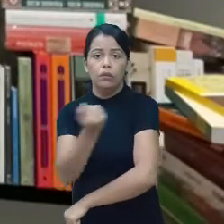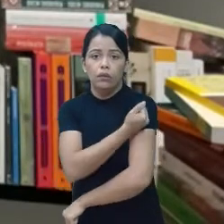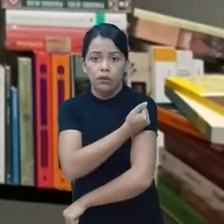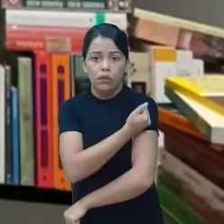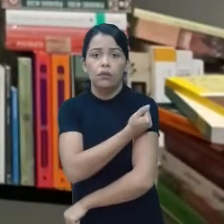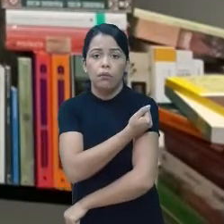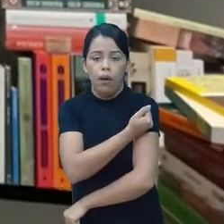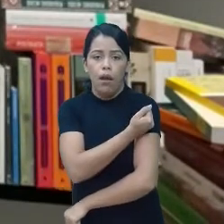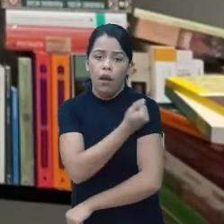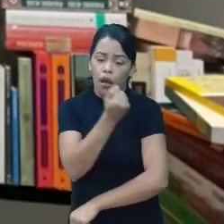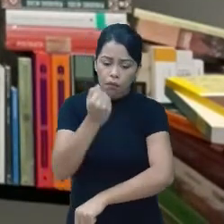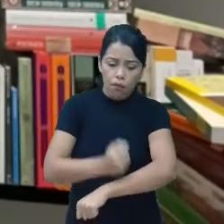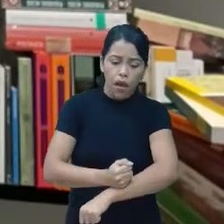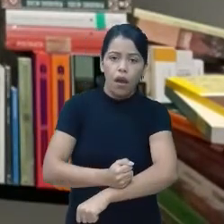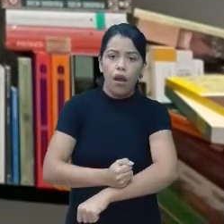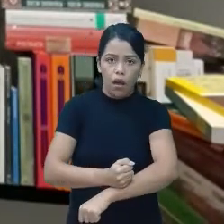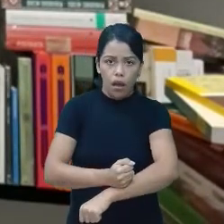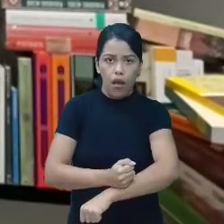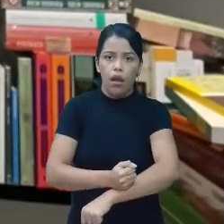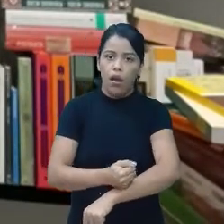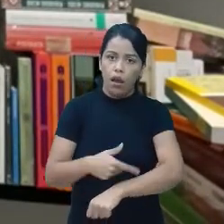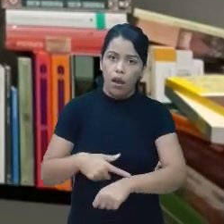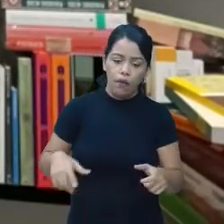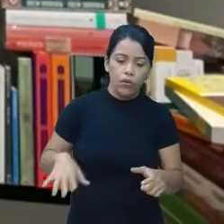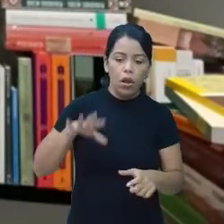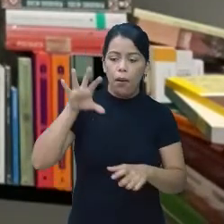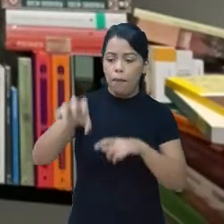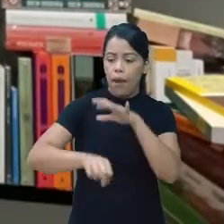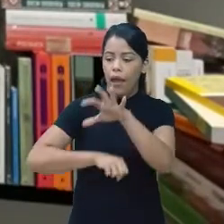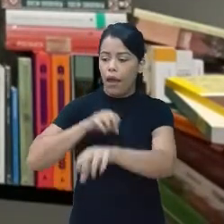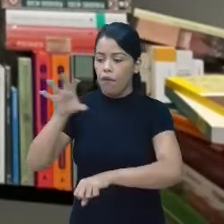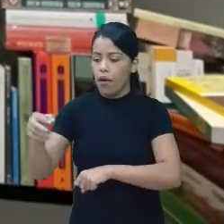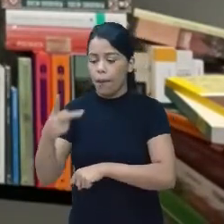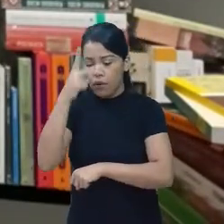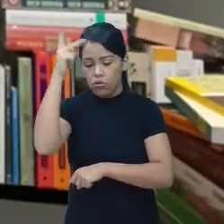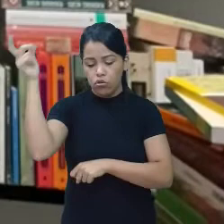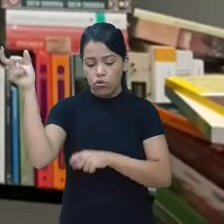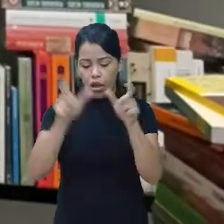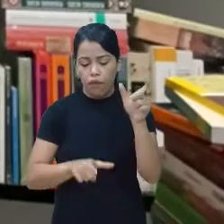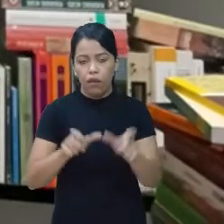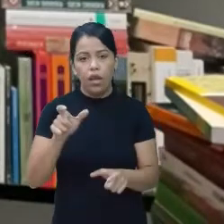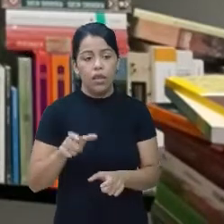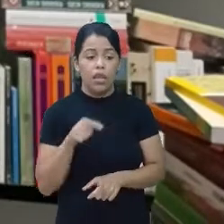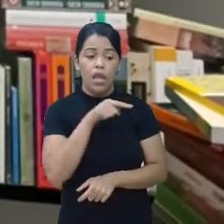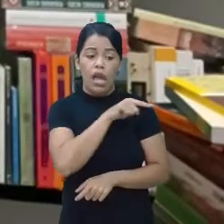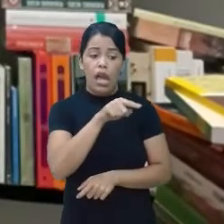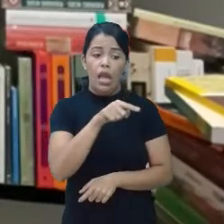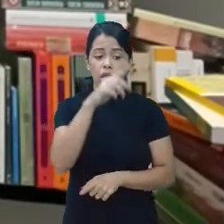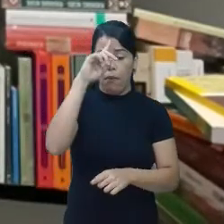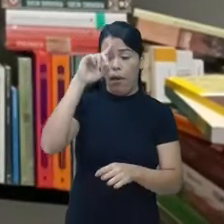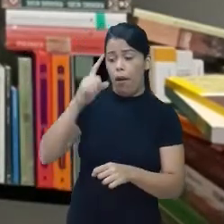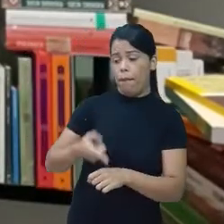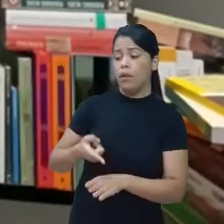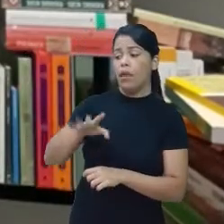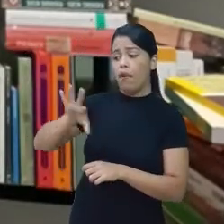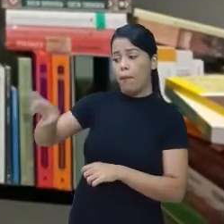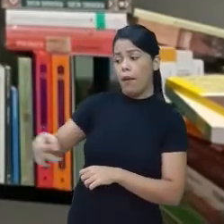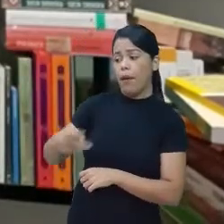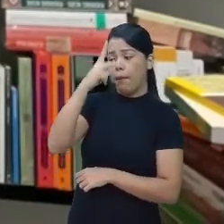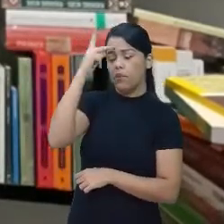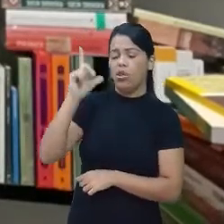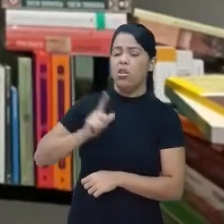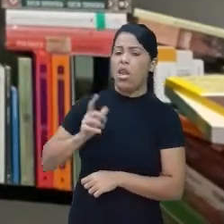desses homens que iam mandar buscar a gente, né, na África, a gente tem muito dinheiro, essas pessoas que mandavam buscar a gente na África tinham muito